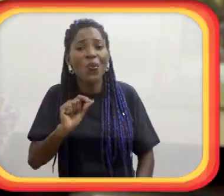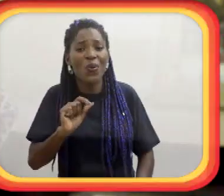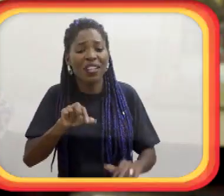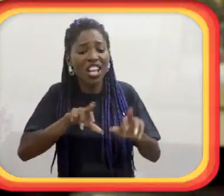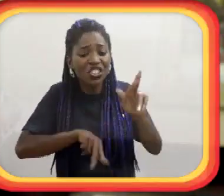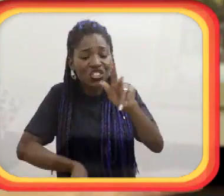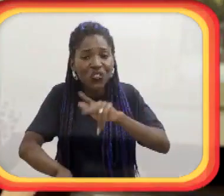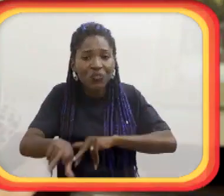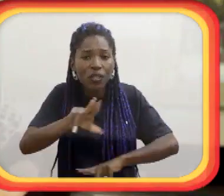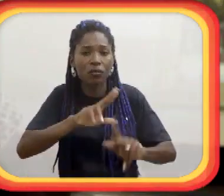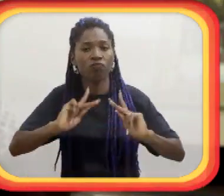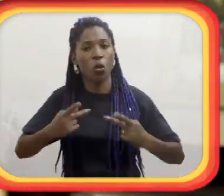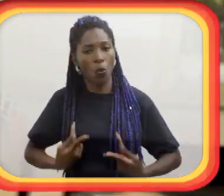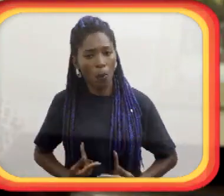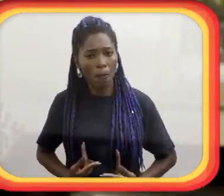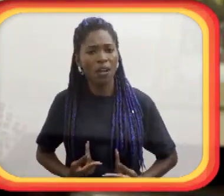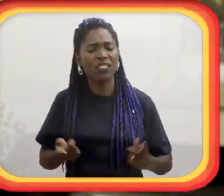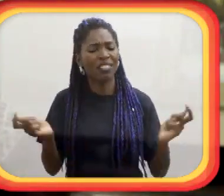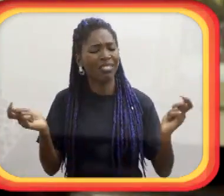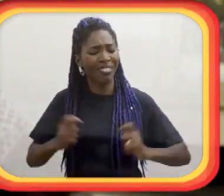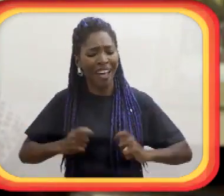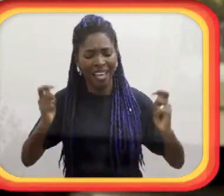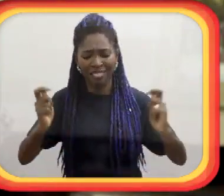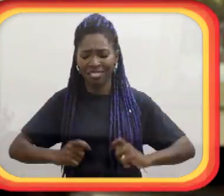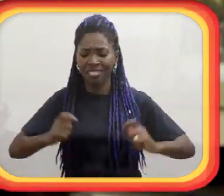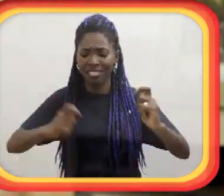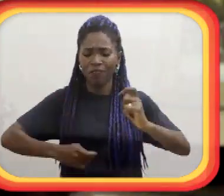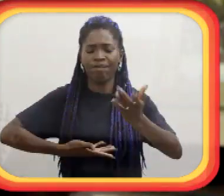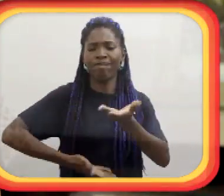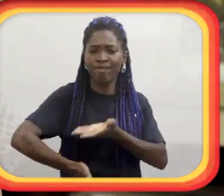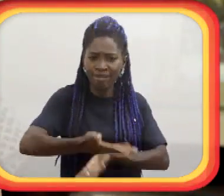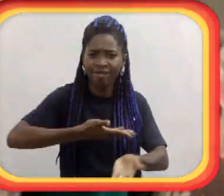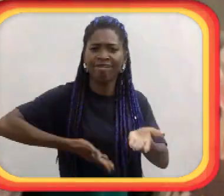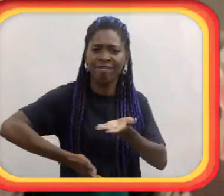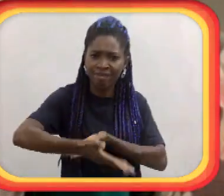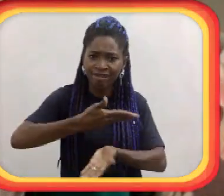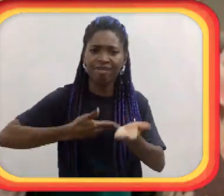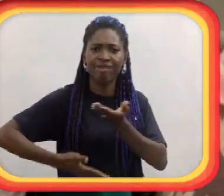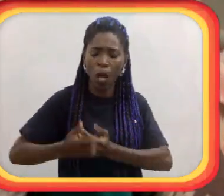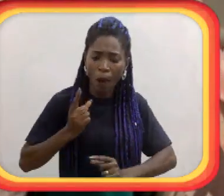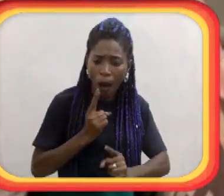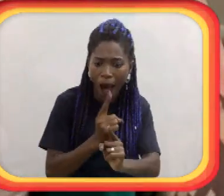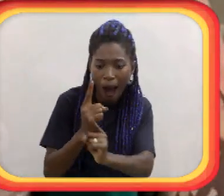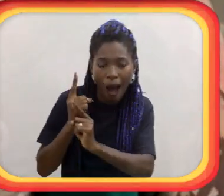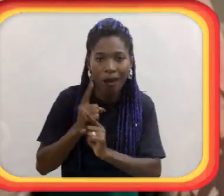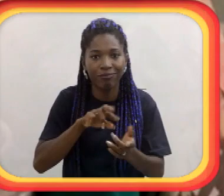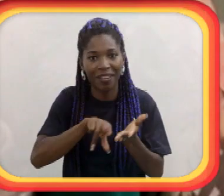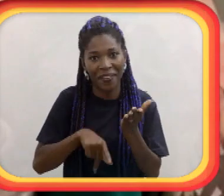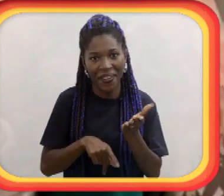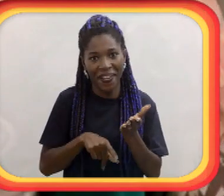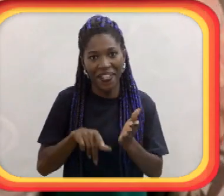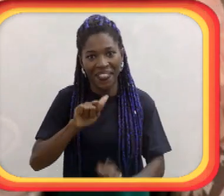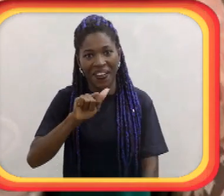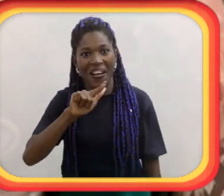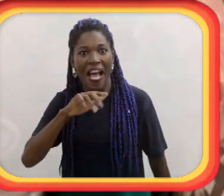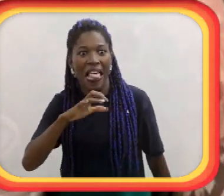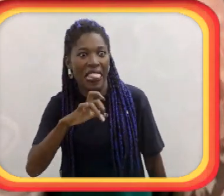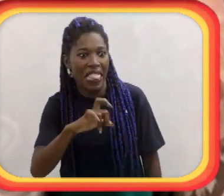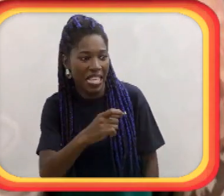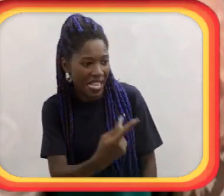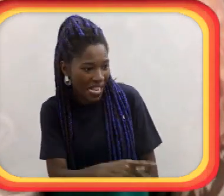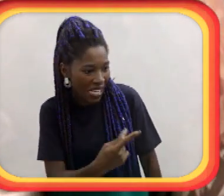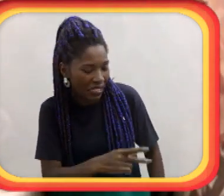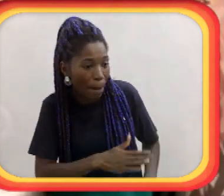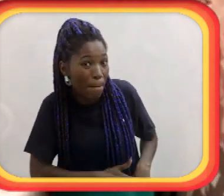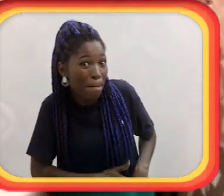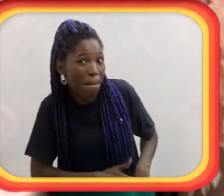A Alice virou um símbolo do que é a diversidade humana e das possibilidades que a gente tem de interagir e fazer essas descobertas, né? A